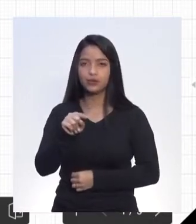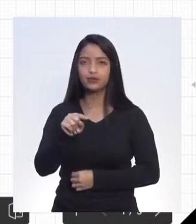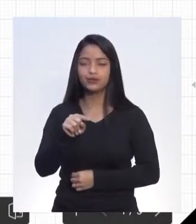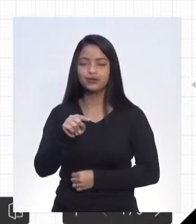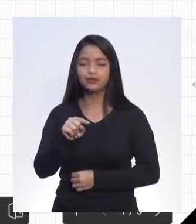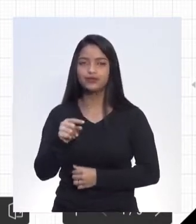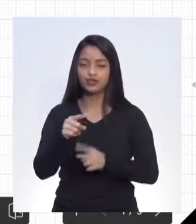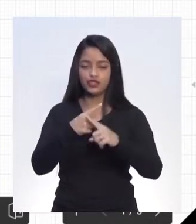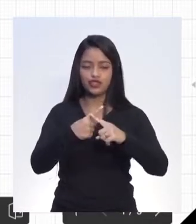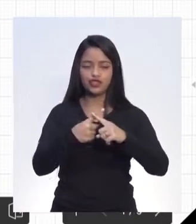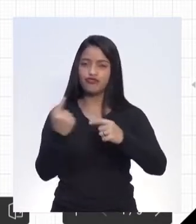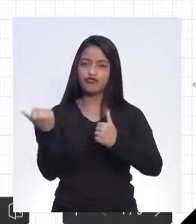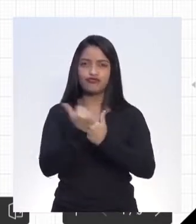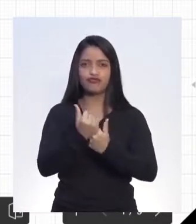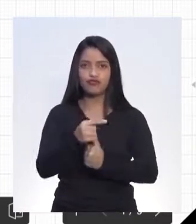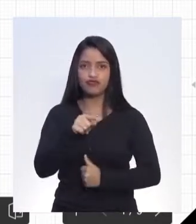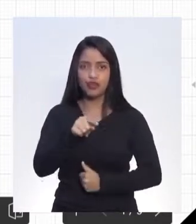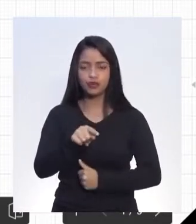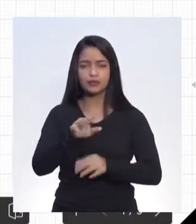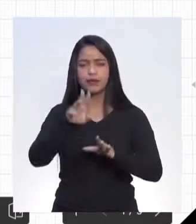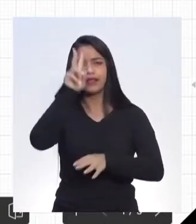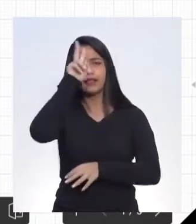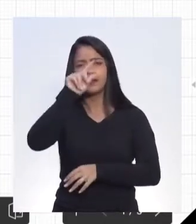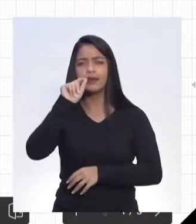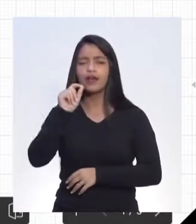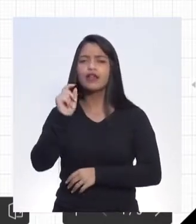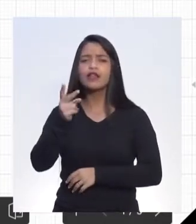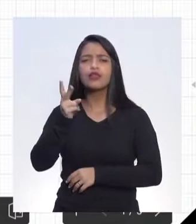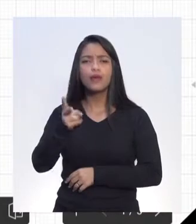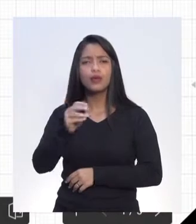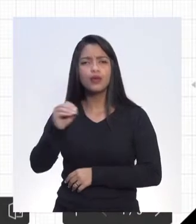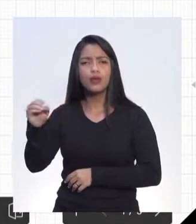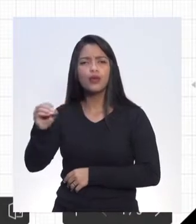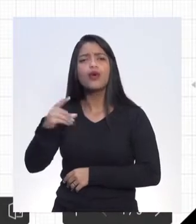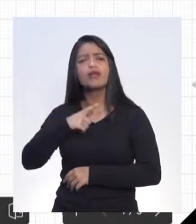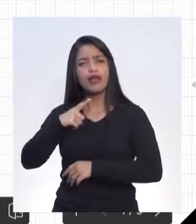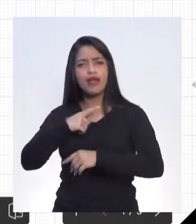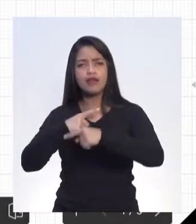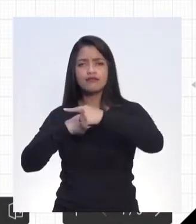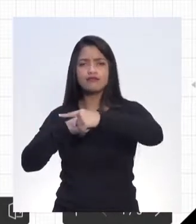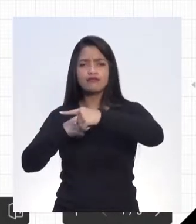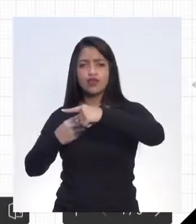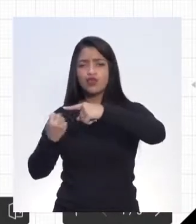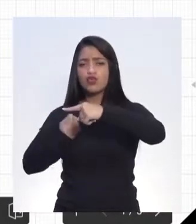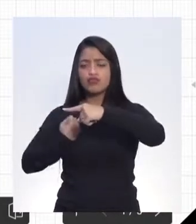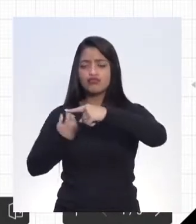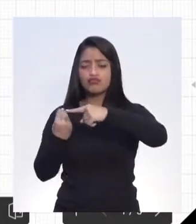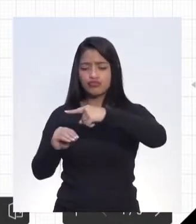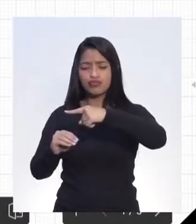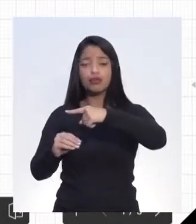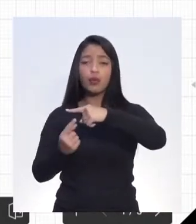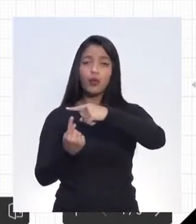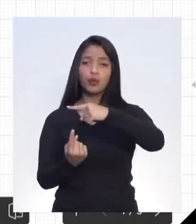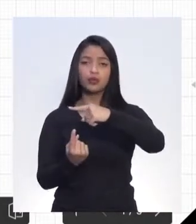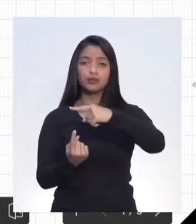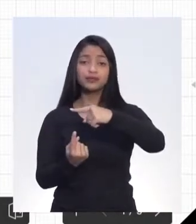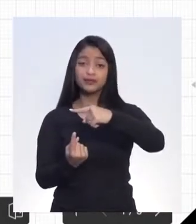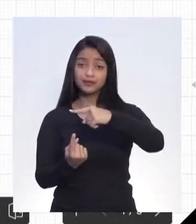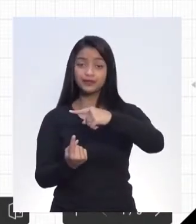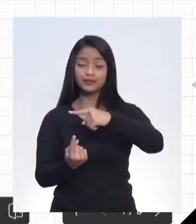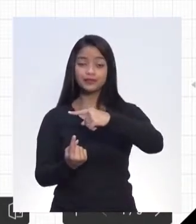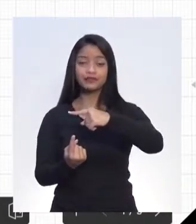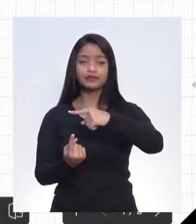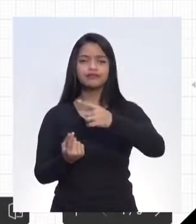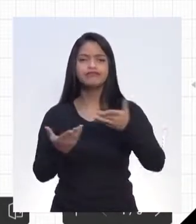né? Lembra que esse 2.000 aqui, ele tem um denominador também, que pode ser 1, e ela não se altera, continua do mesmo jeito. E aqui a gente vai